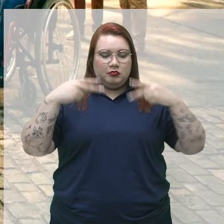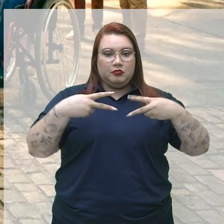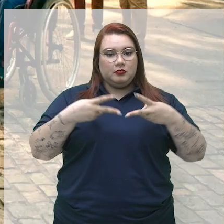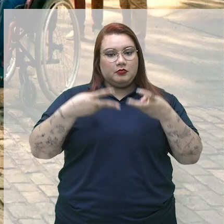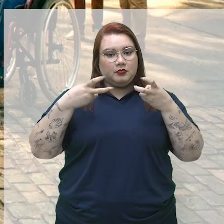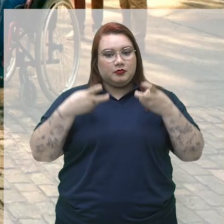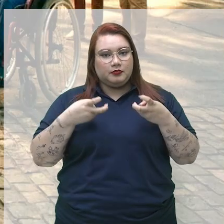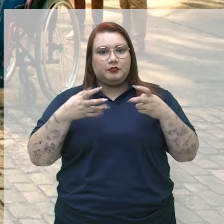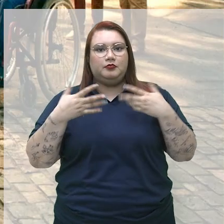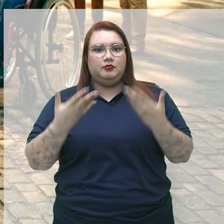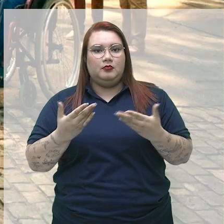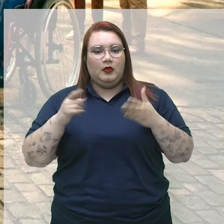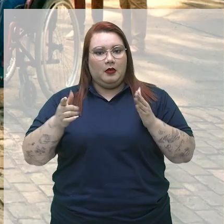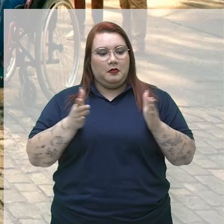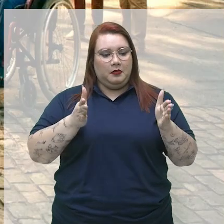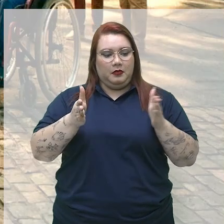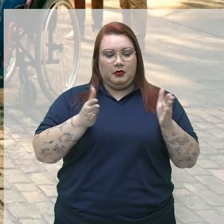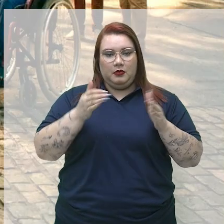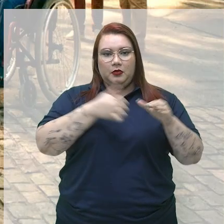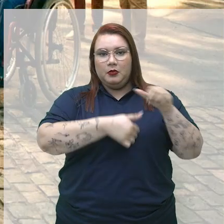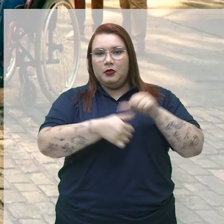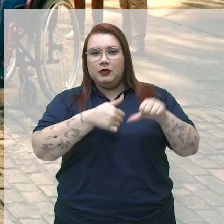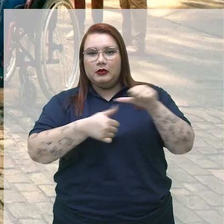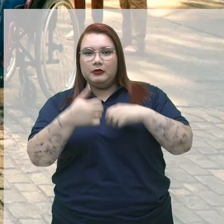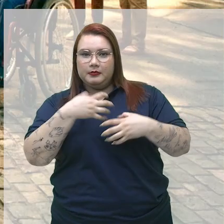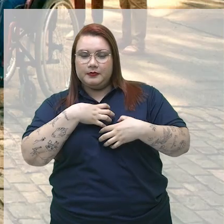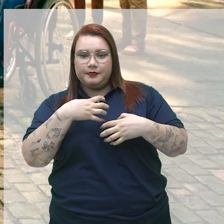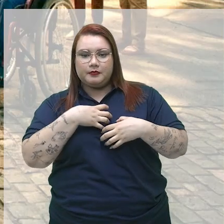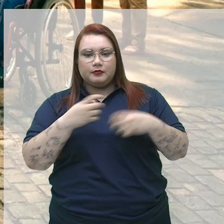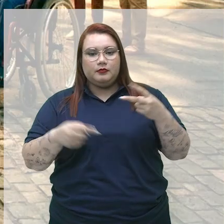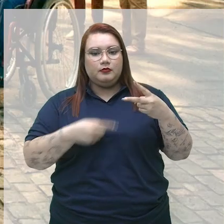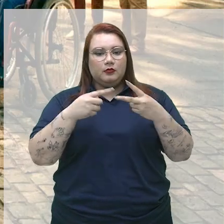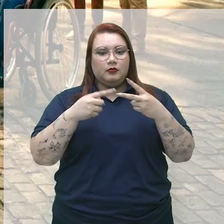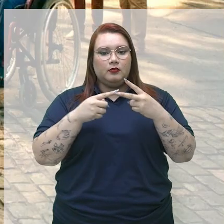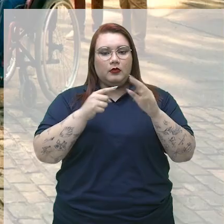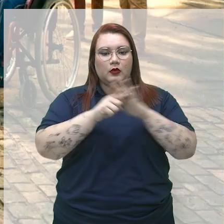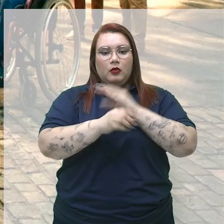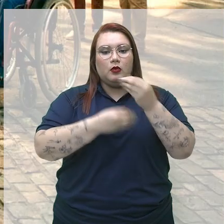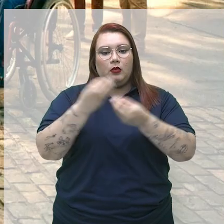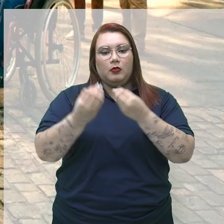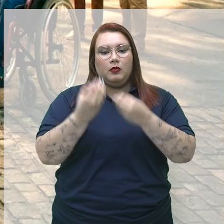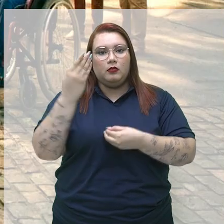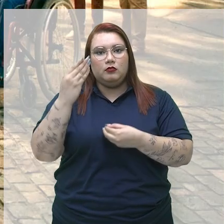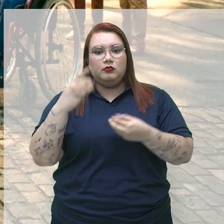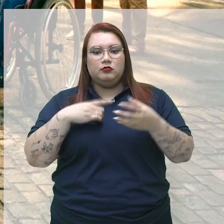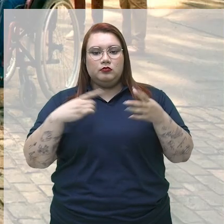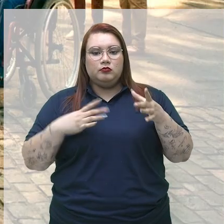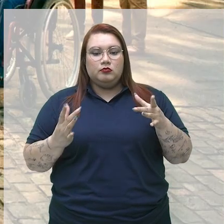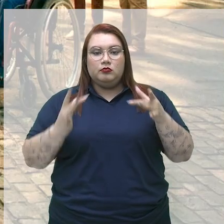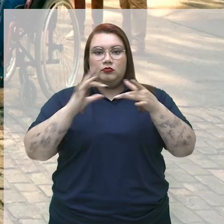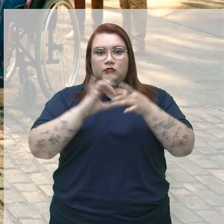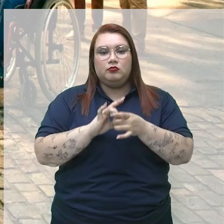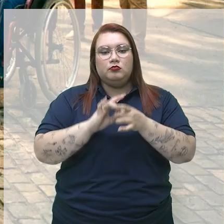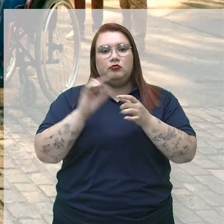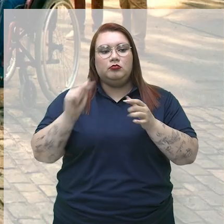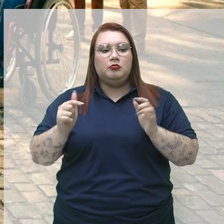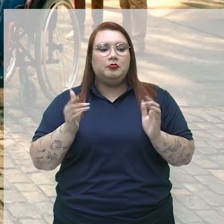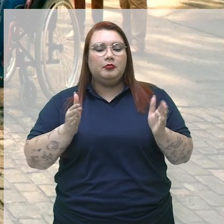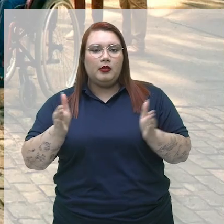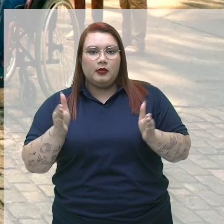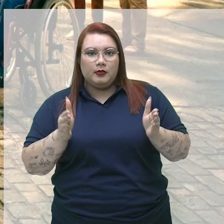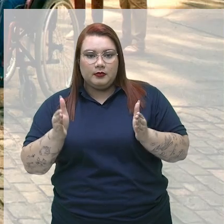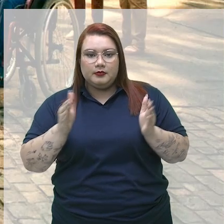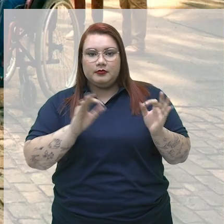preciso reconquistar, justamente nessa fase aí de mudanças, né? E a outra pergunta é: como a biologia pode ser minha